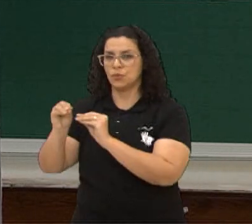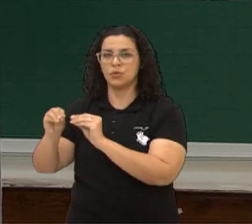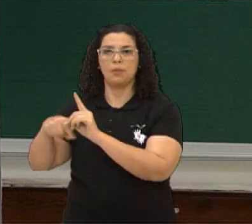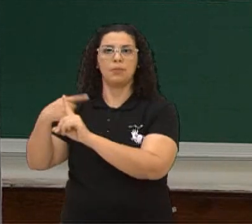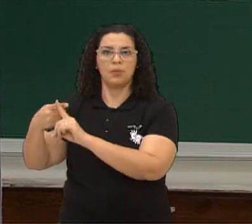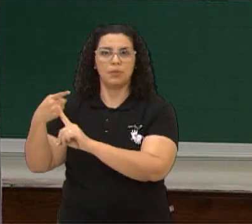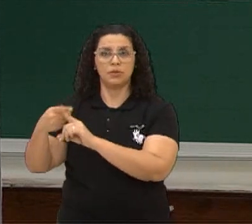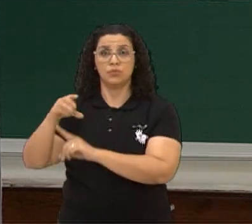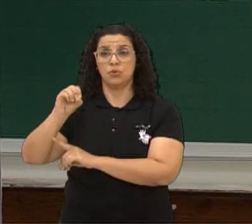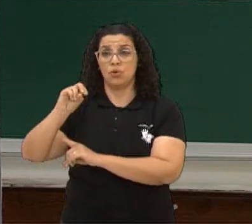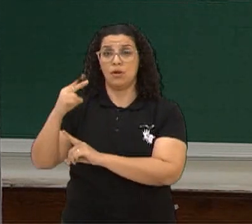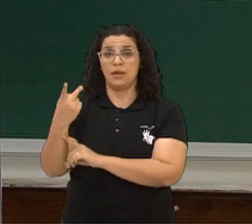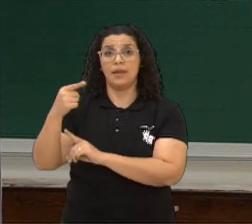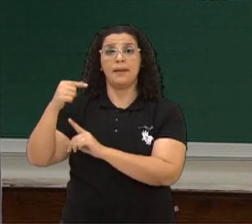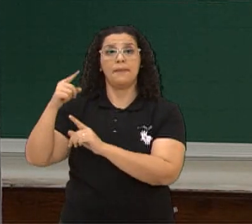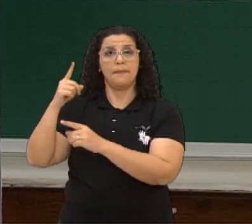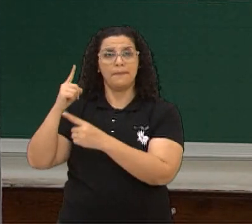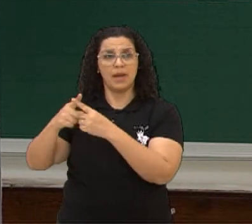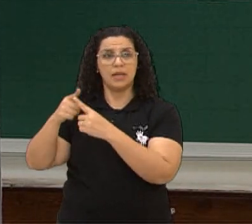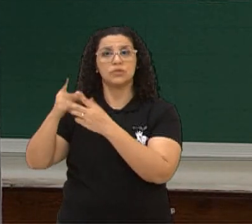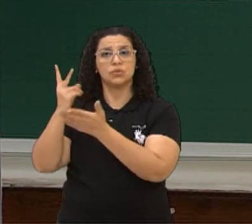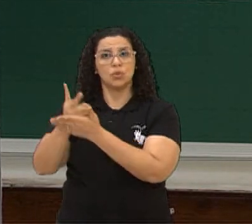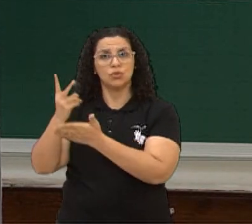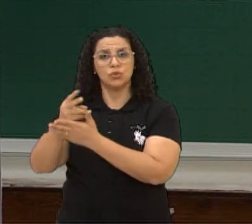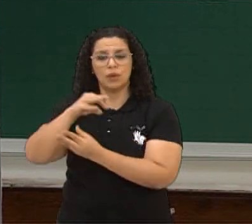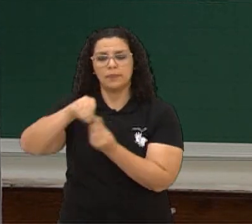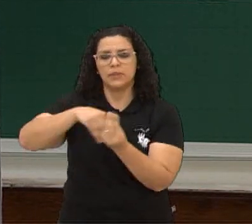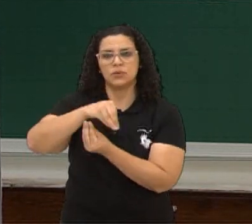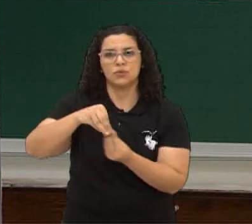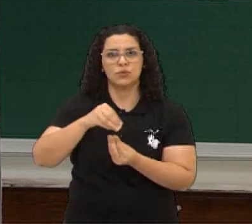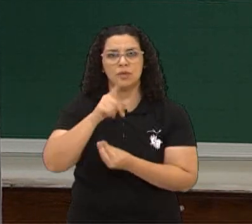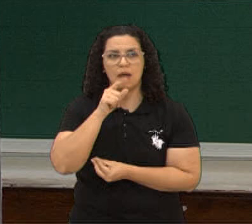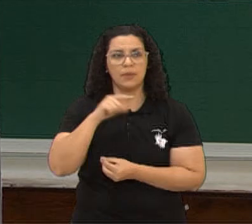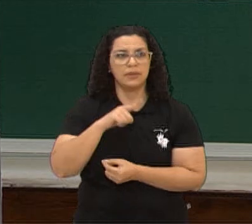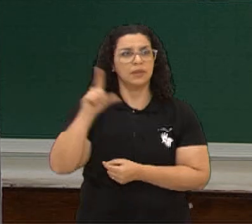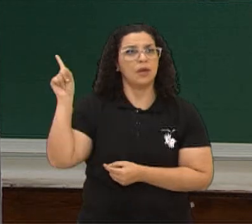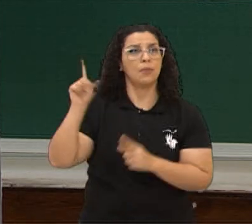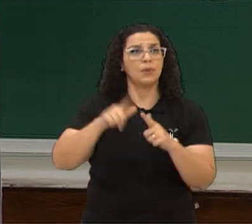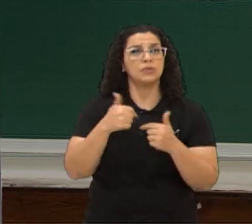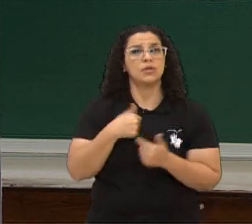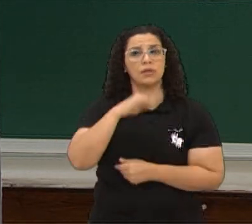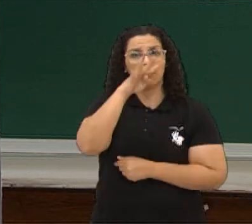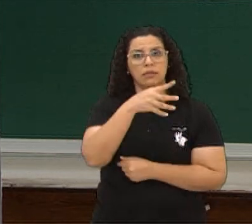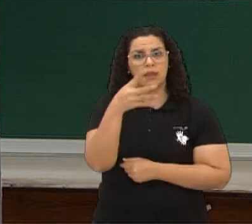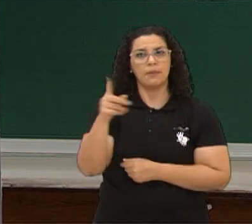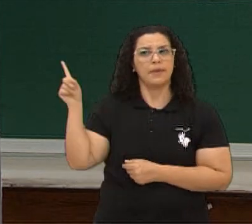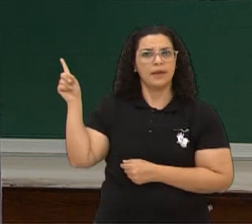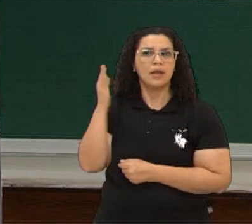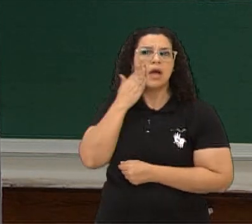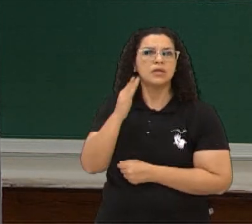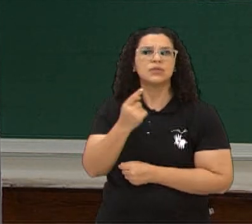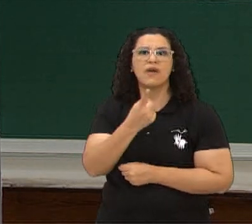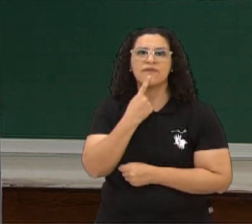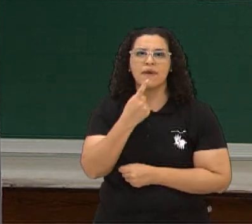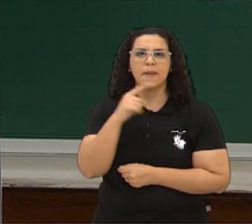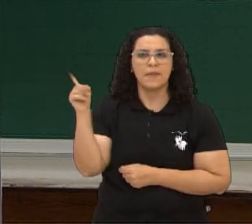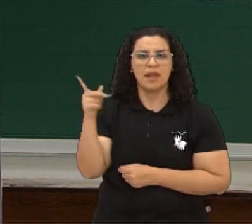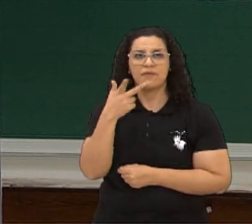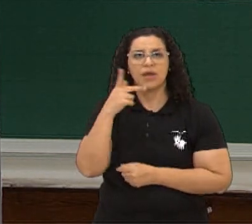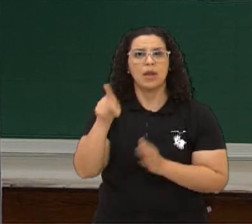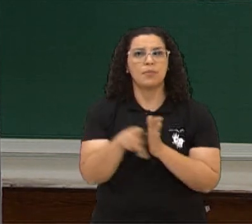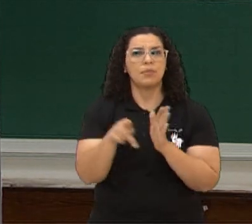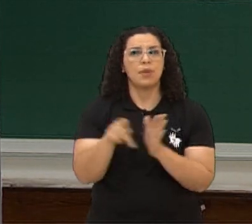e o OH- permanecem dentro da solução. Isso acontece porque a gente tem essa tabelinha aqui, que a gente chama